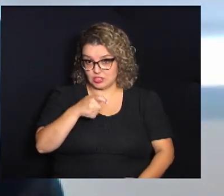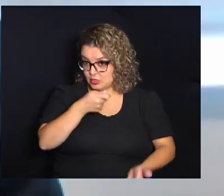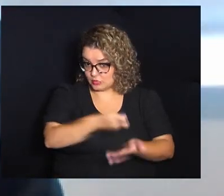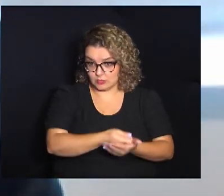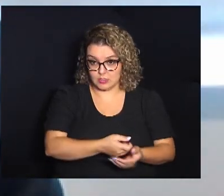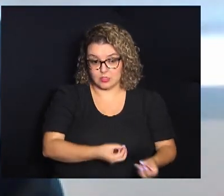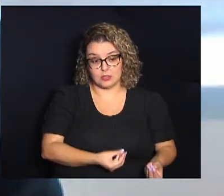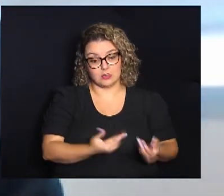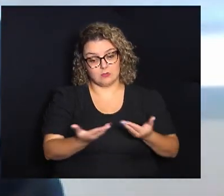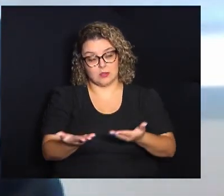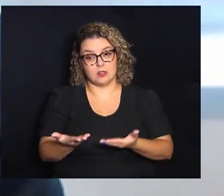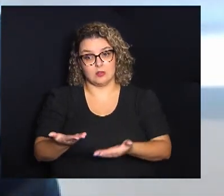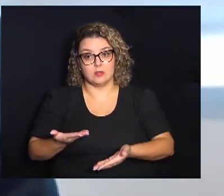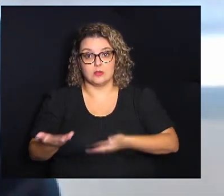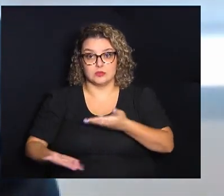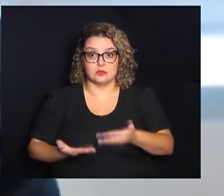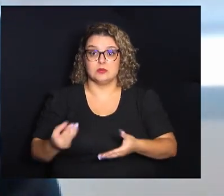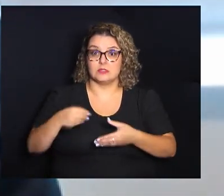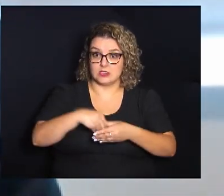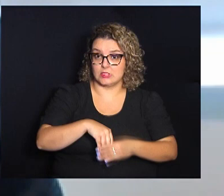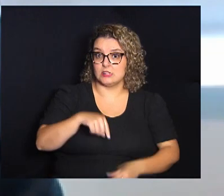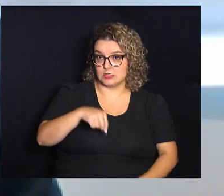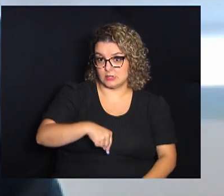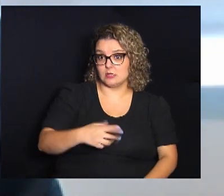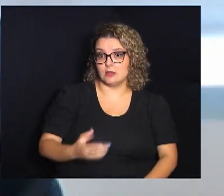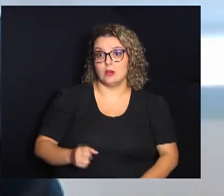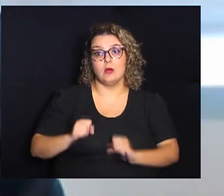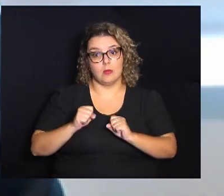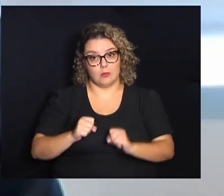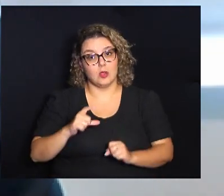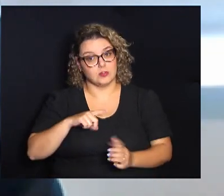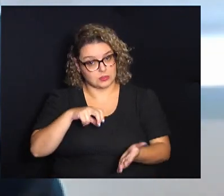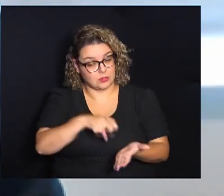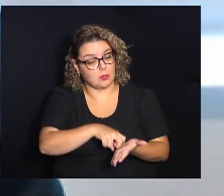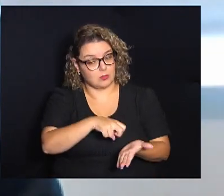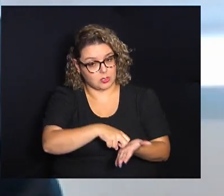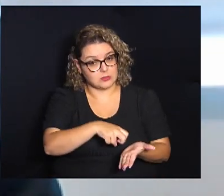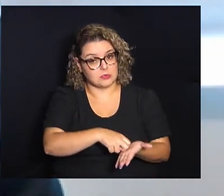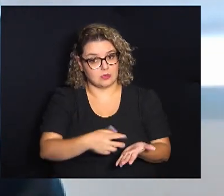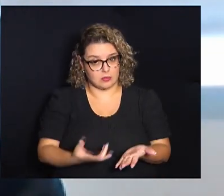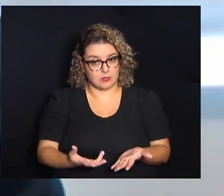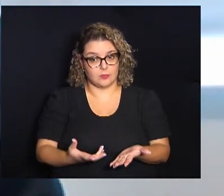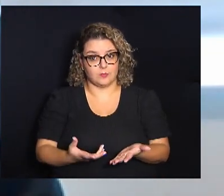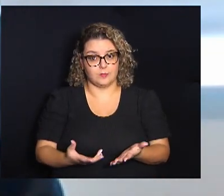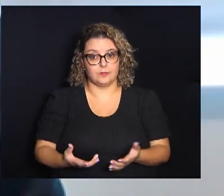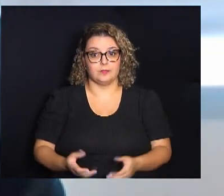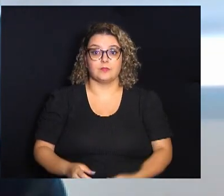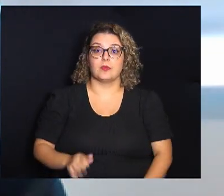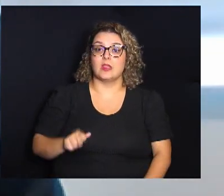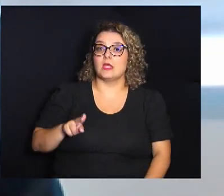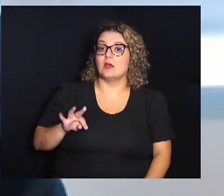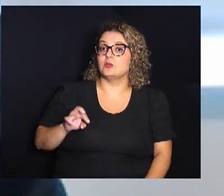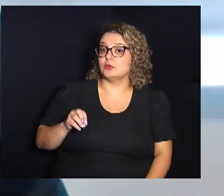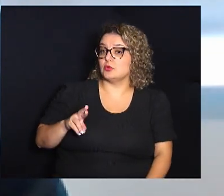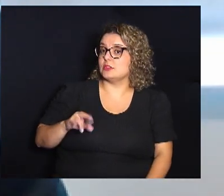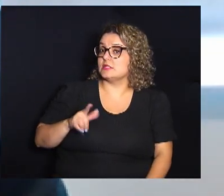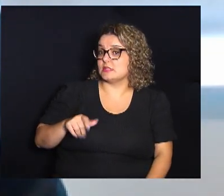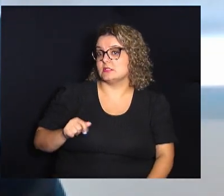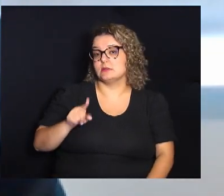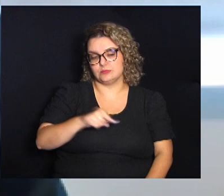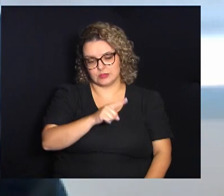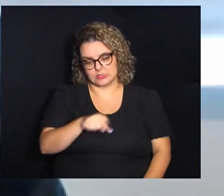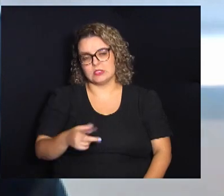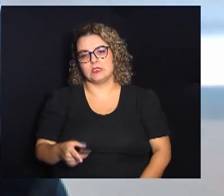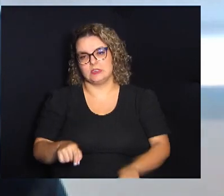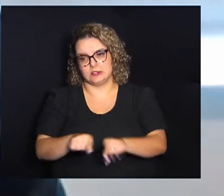para o pessoal daqui de dentro, ela vai poder sofrer uma sanção e a autorização poderá ser negada, inclusive,